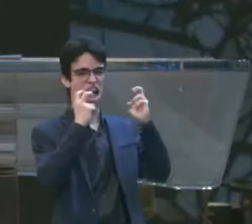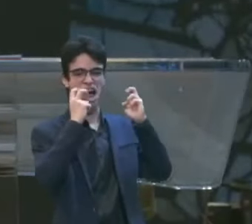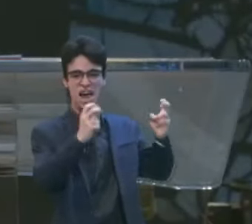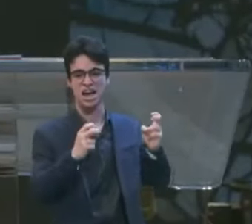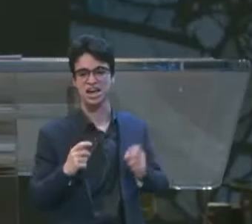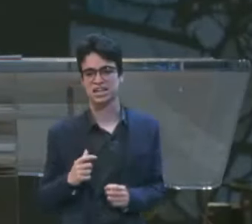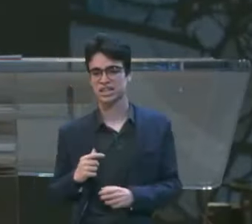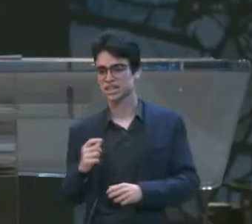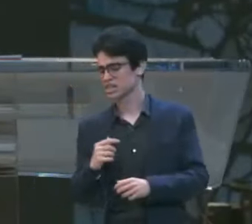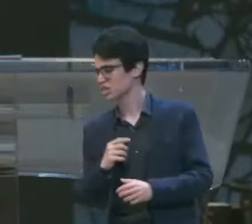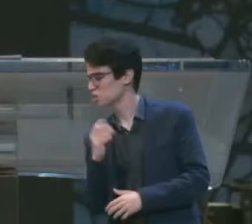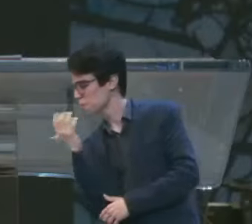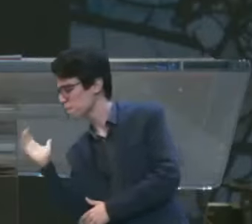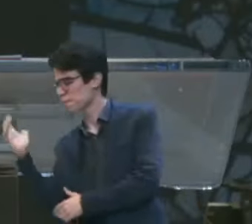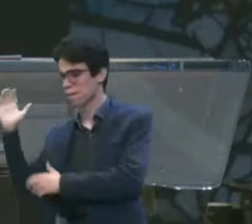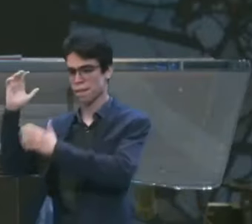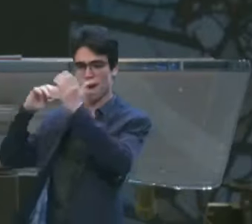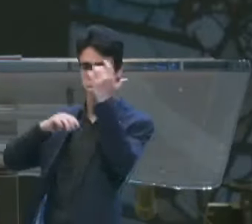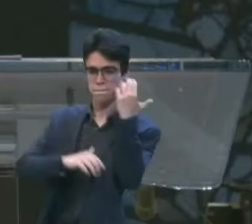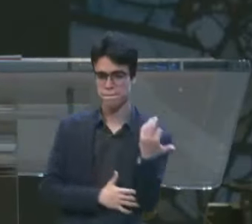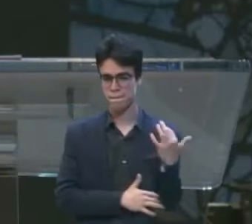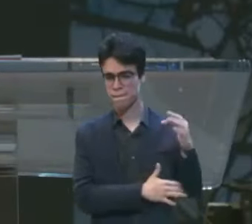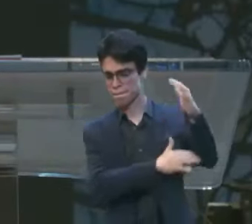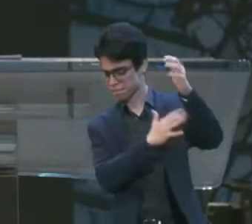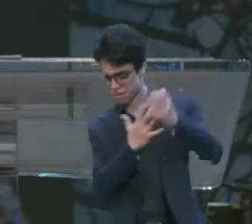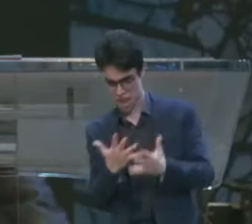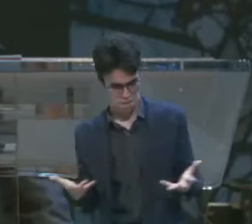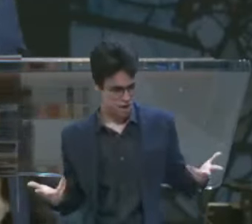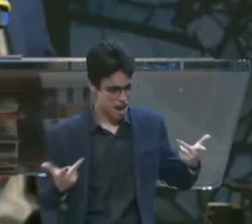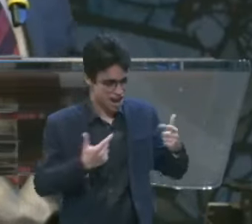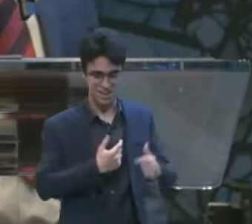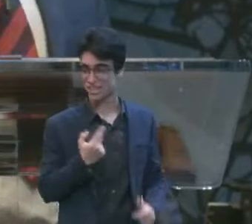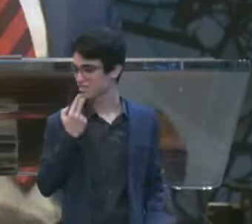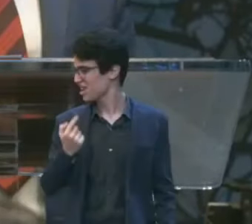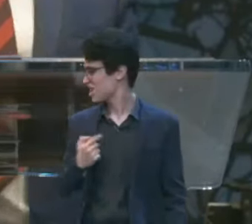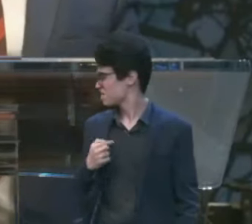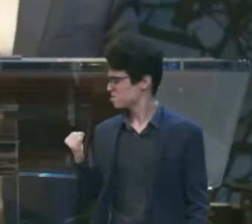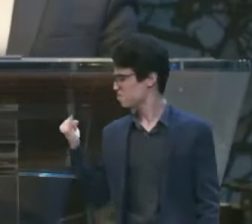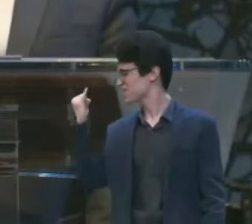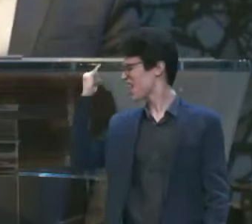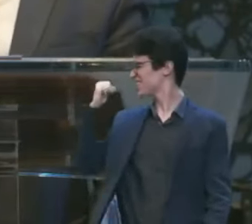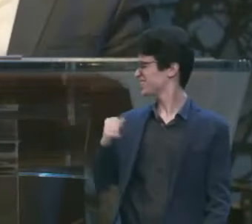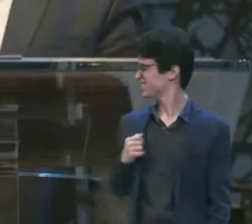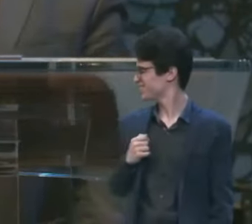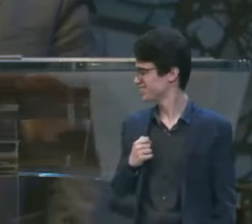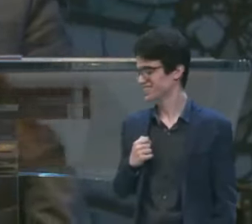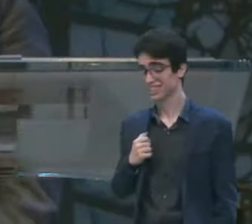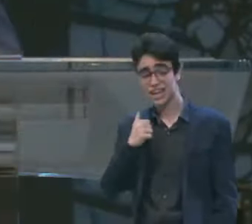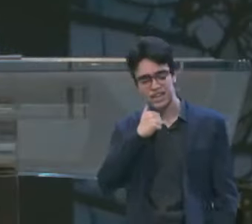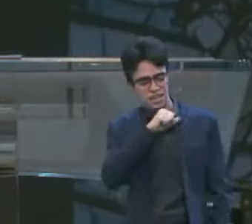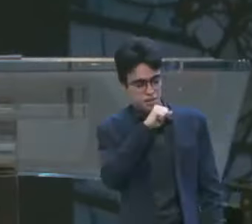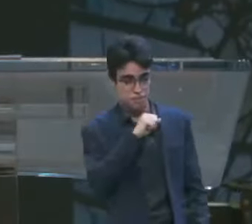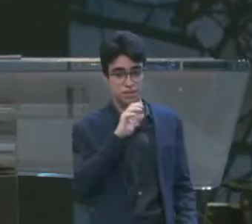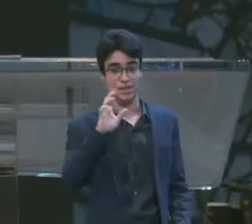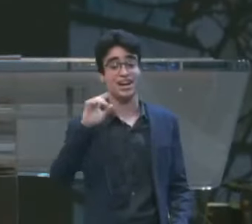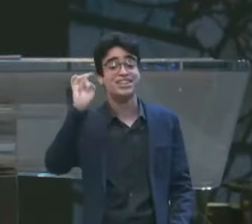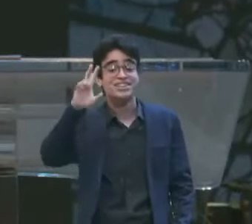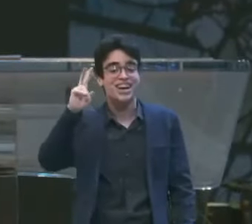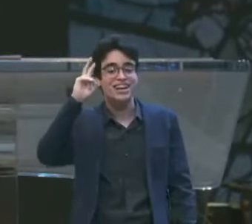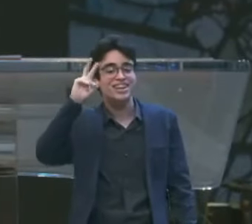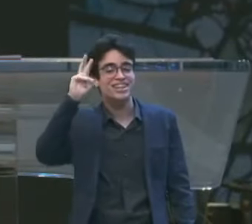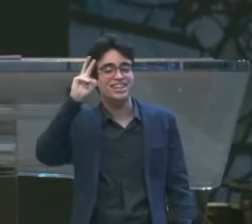roupas, palmeiras para mim passar por cima. Como eu sou importante, mãe. E a mãe perguntou, isso é uma